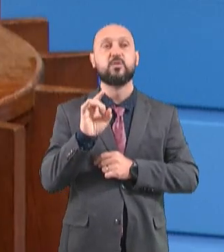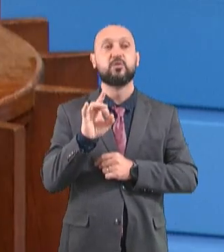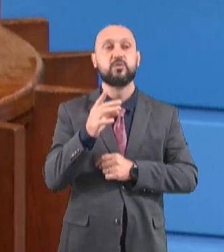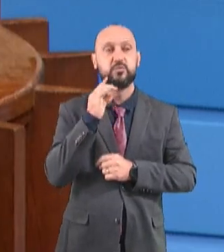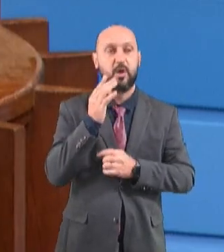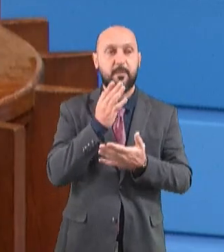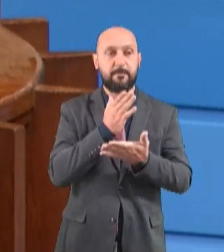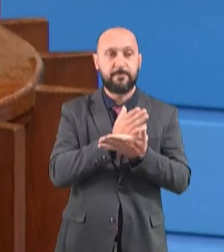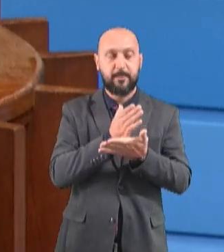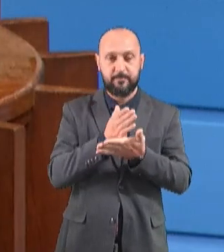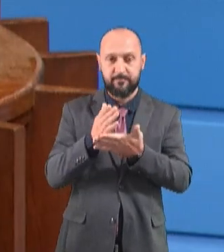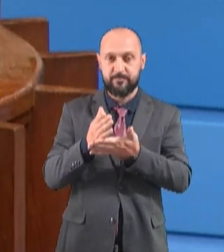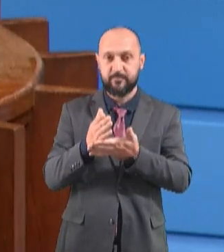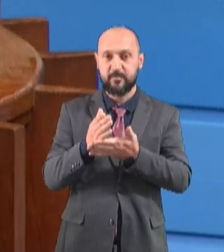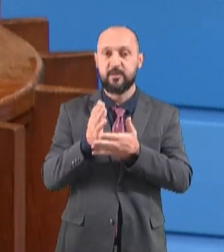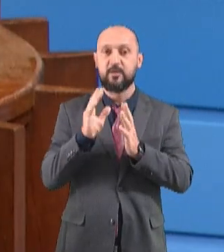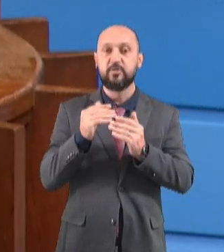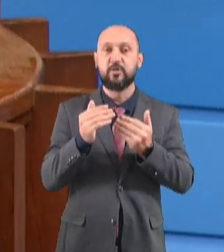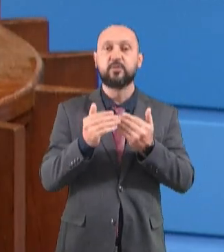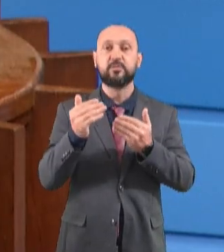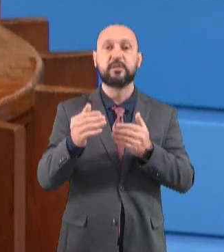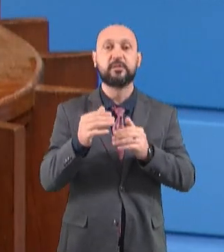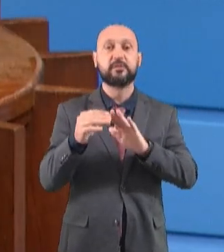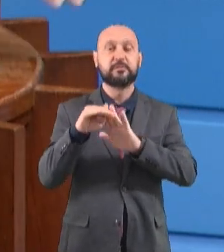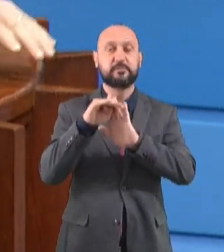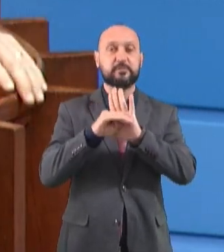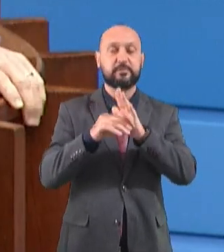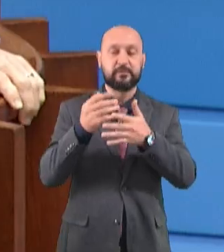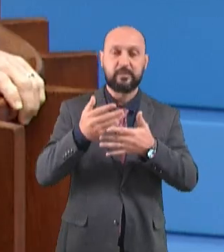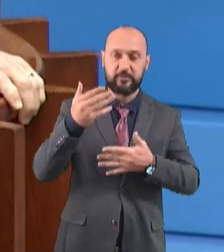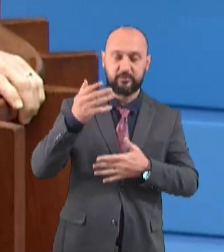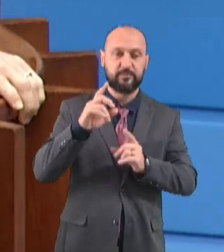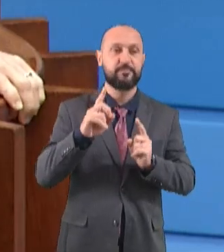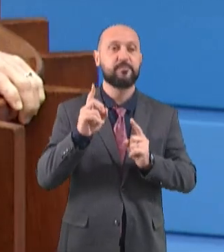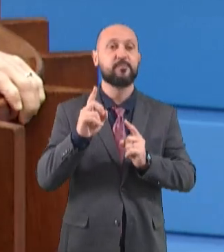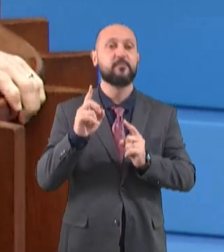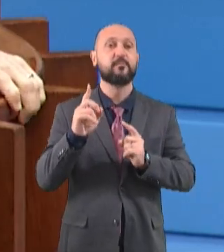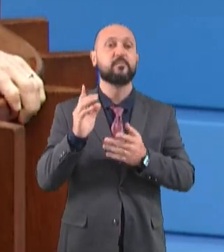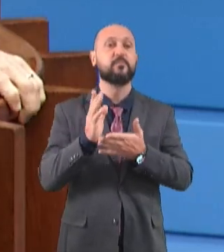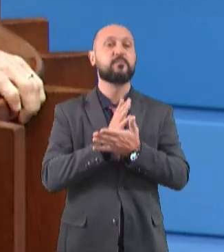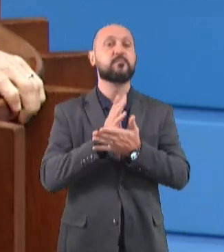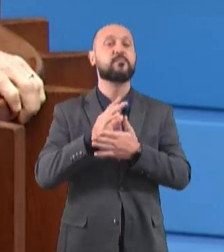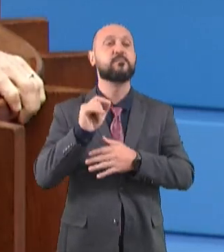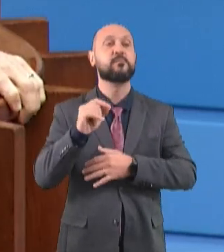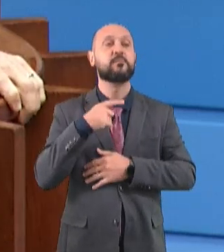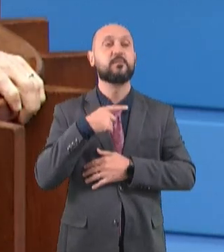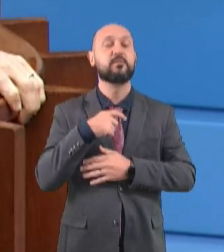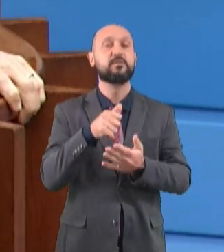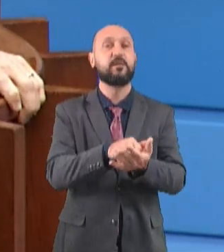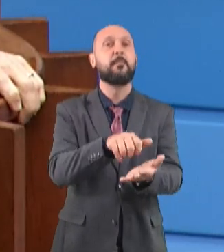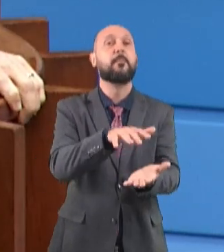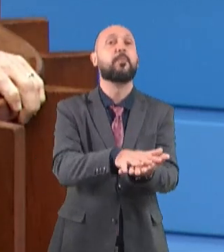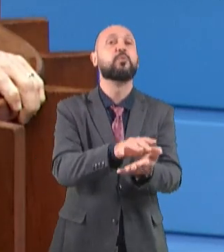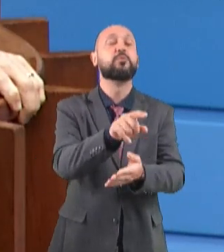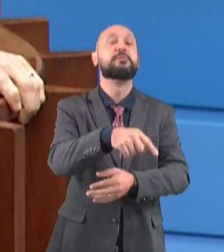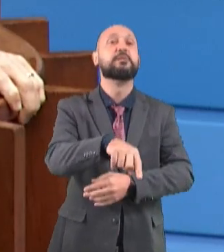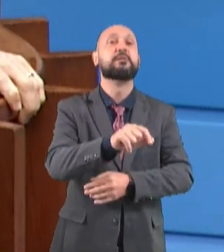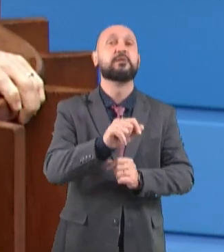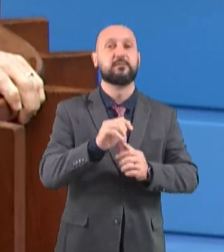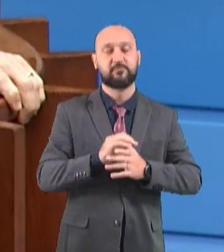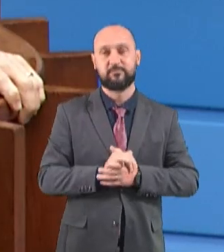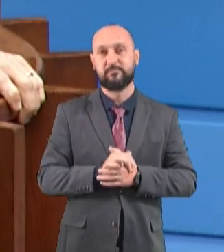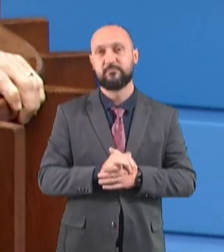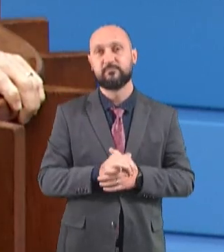simplesmente parcelar, ele já sai da lista de devedor quanto mais. Então não é alguma coisa que você vai punir o